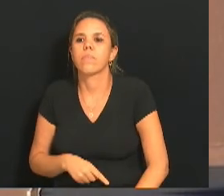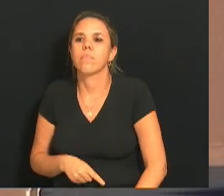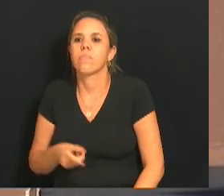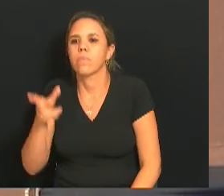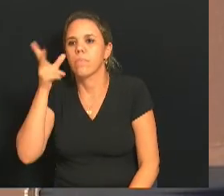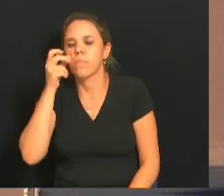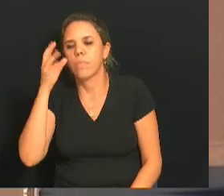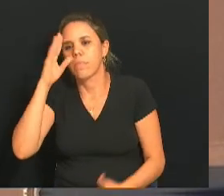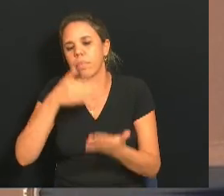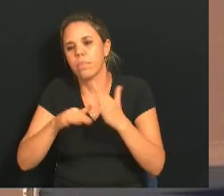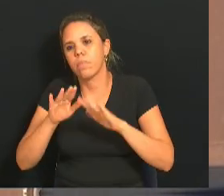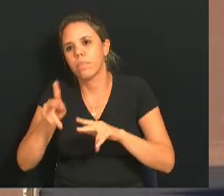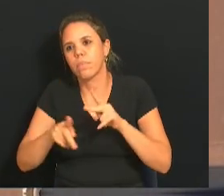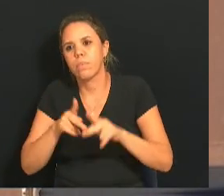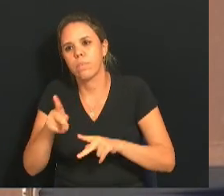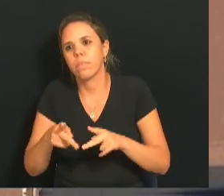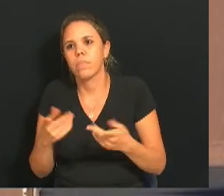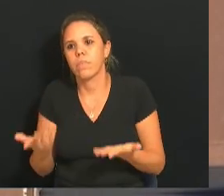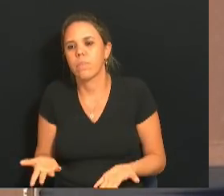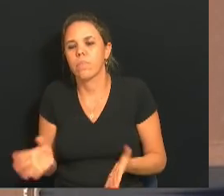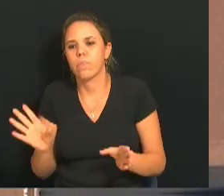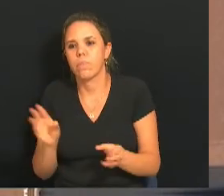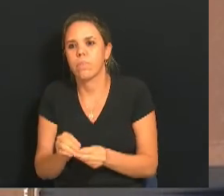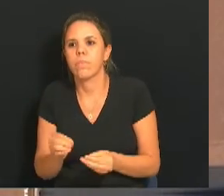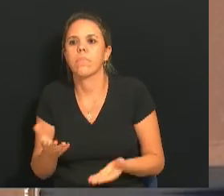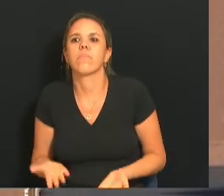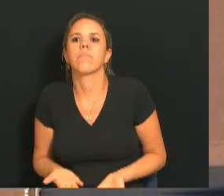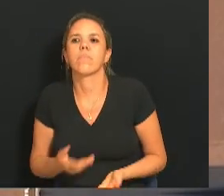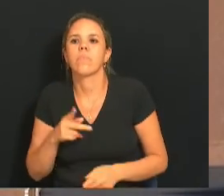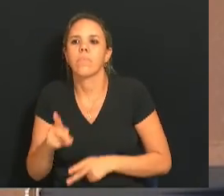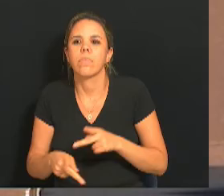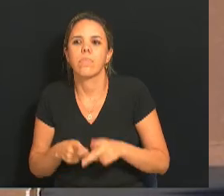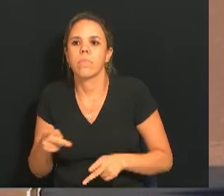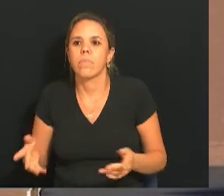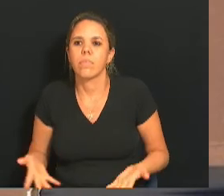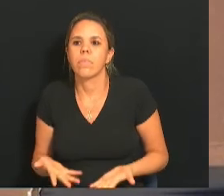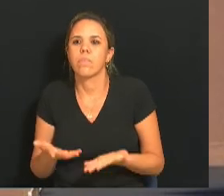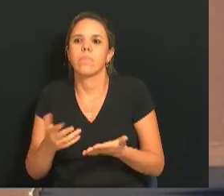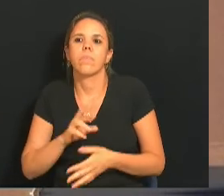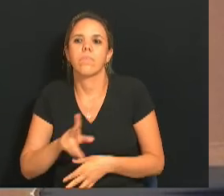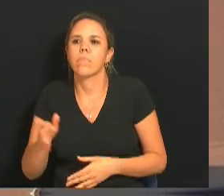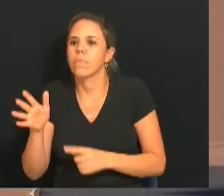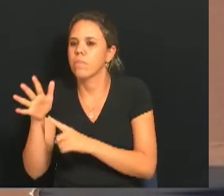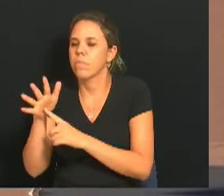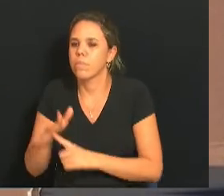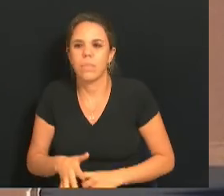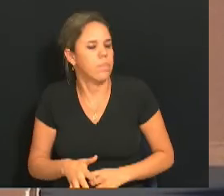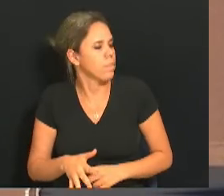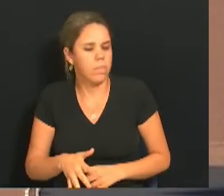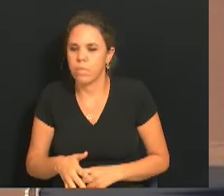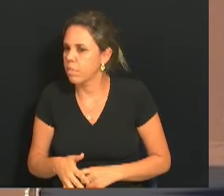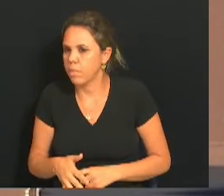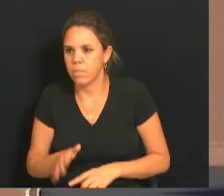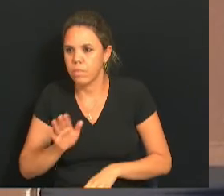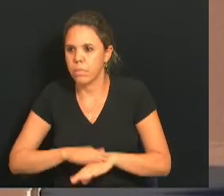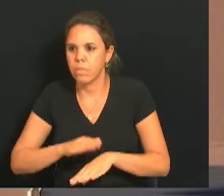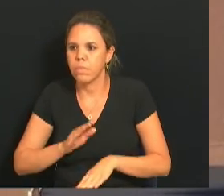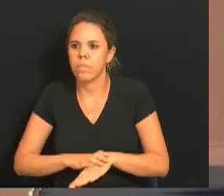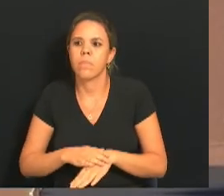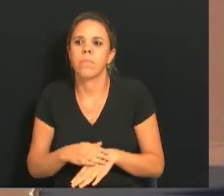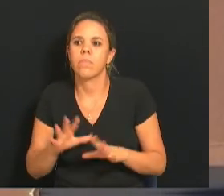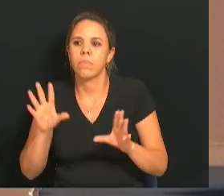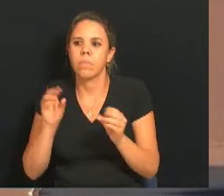escola e seus membros, a fim de concluir que o público cativo não é vítima de uma manipulação ideológica, e tudo isso